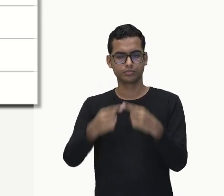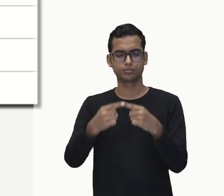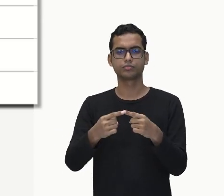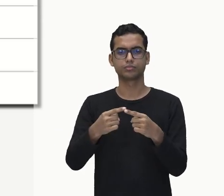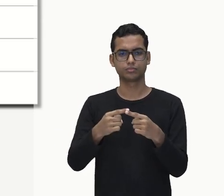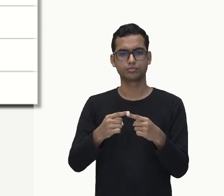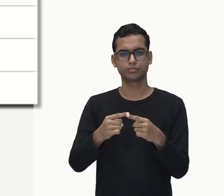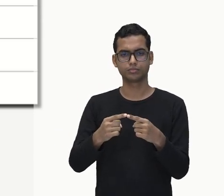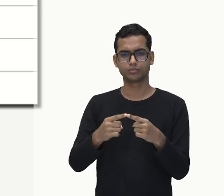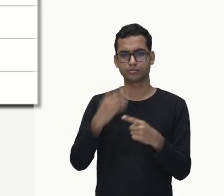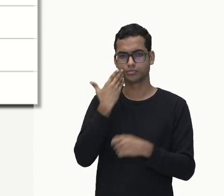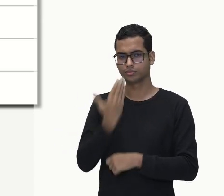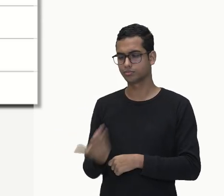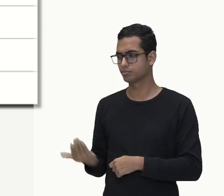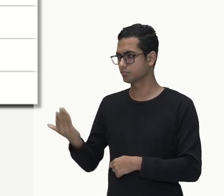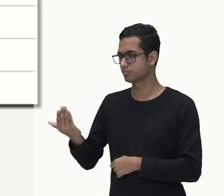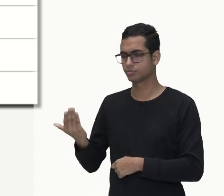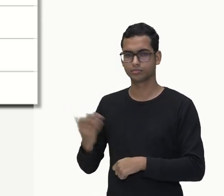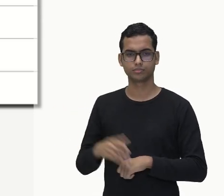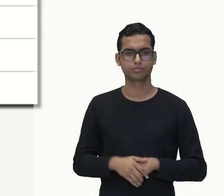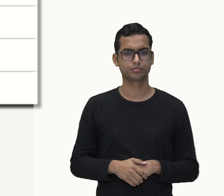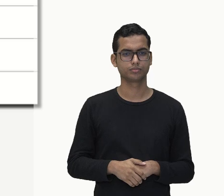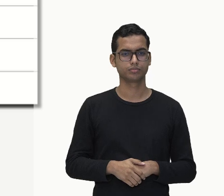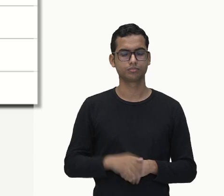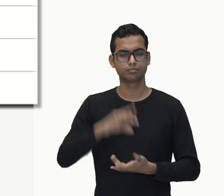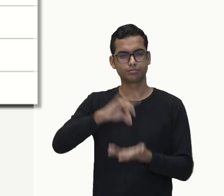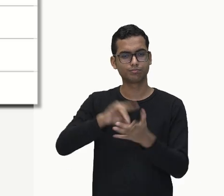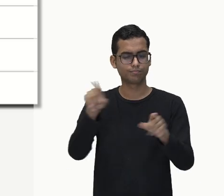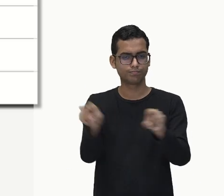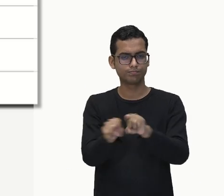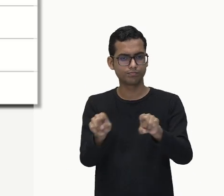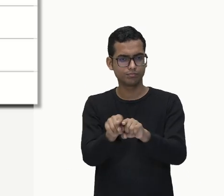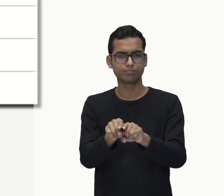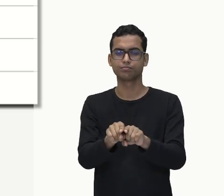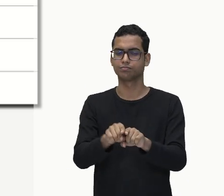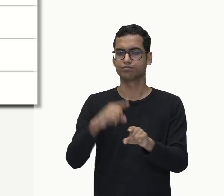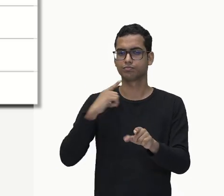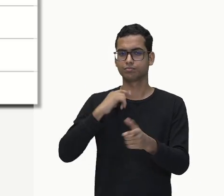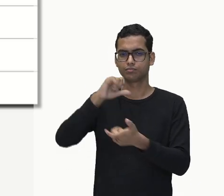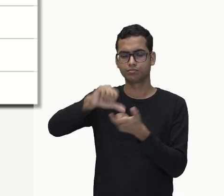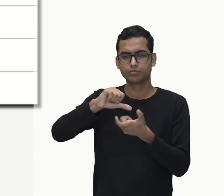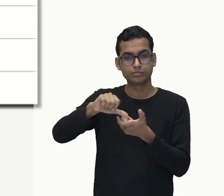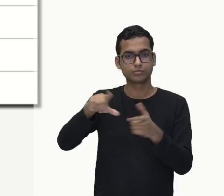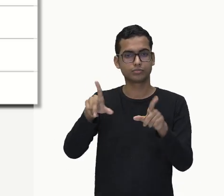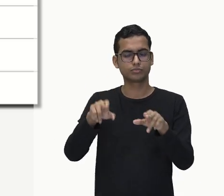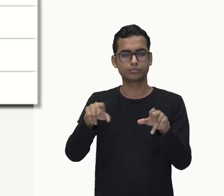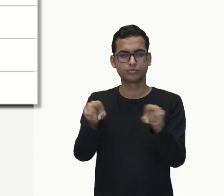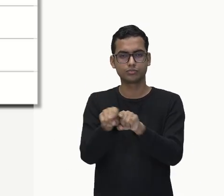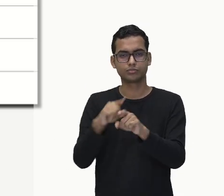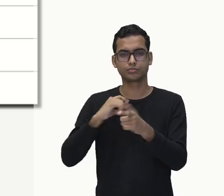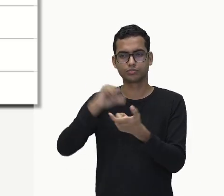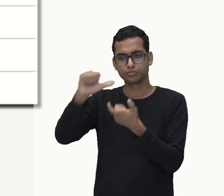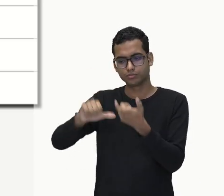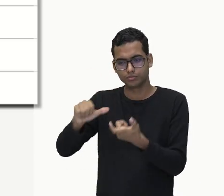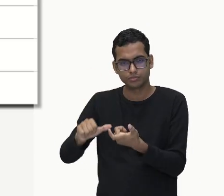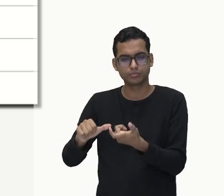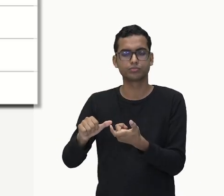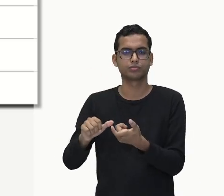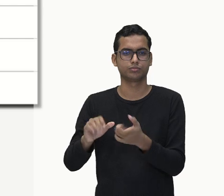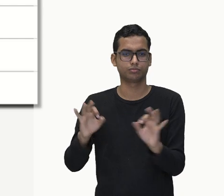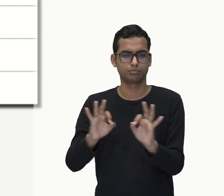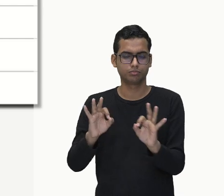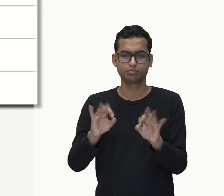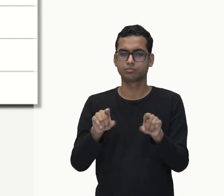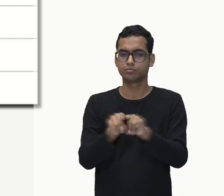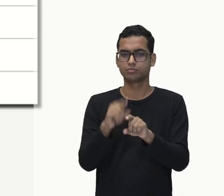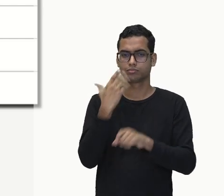Não muda em nada. É melhor para nós aprendermos, né? Aqui está só o exemplo do Joe, só o exemplo do Joe. Olha a